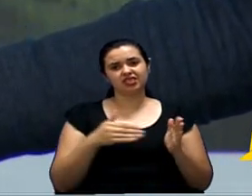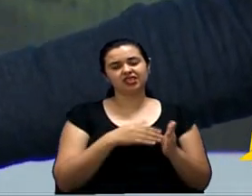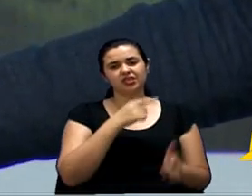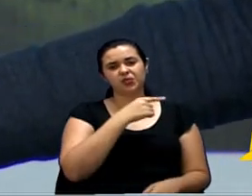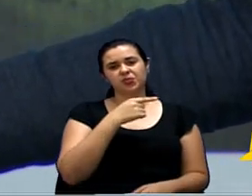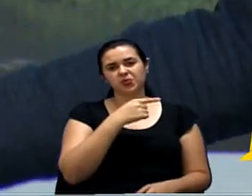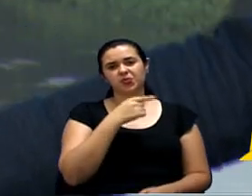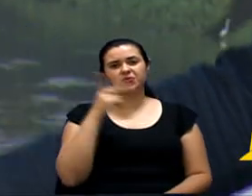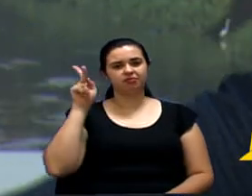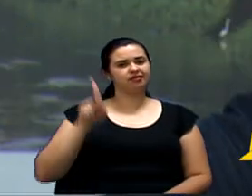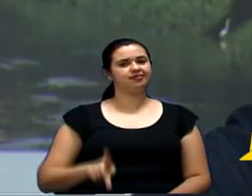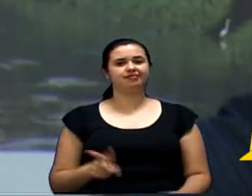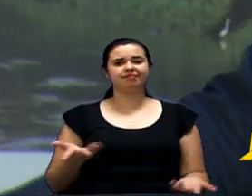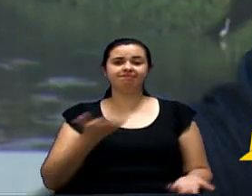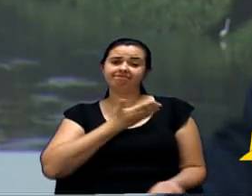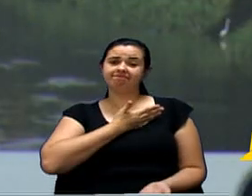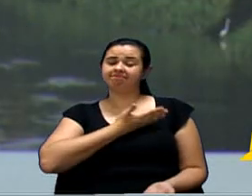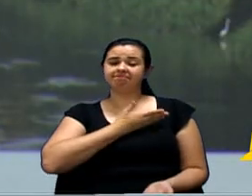colega, né?